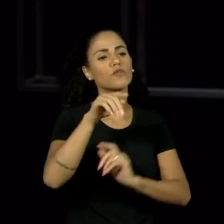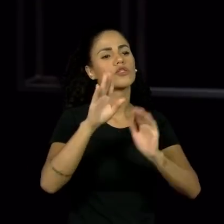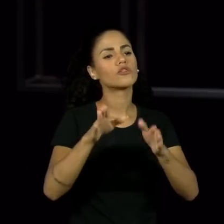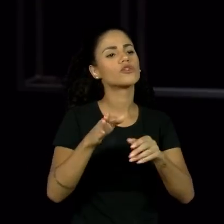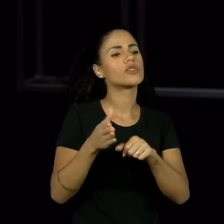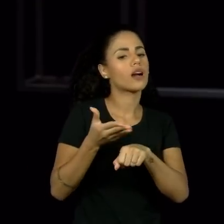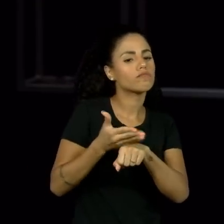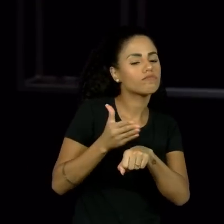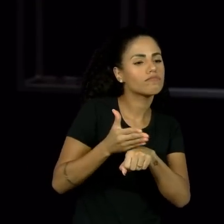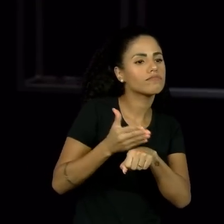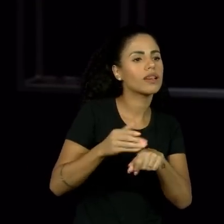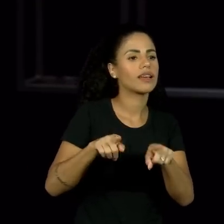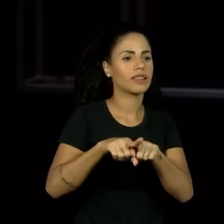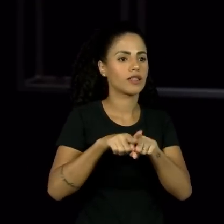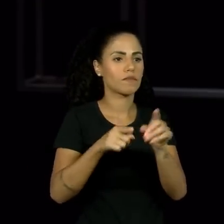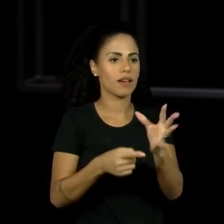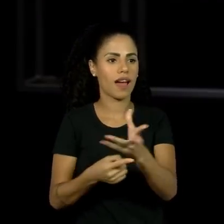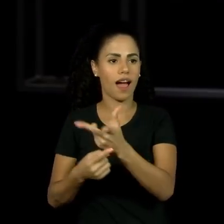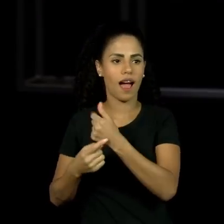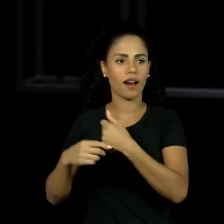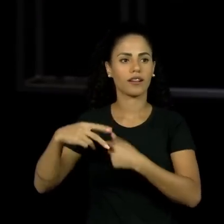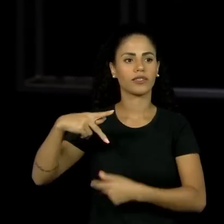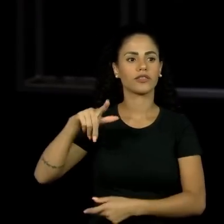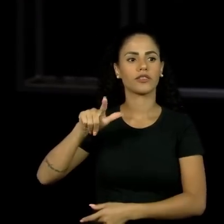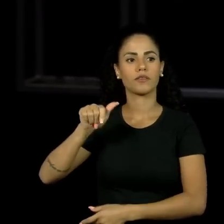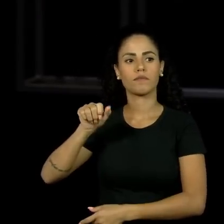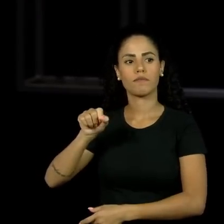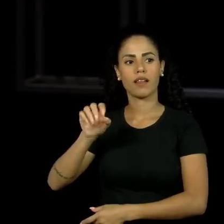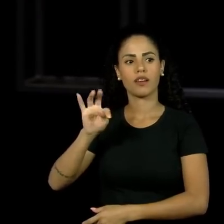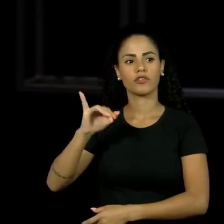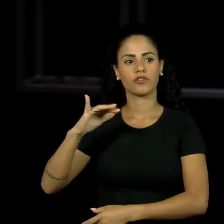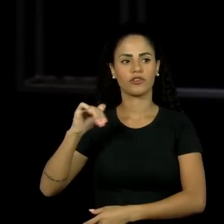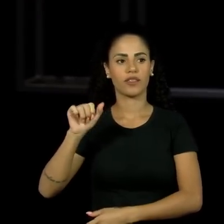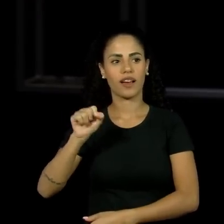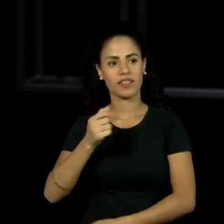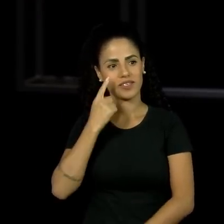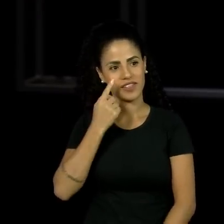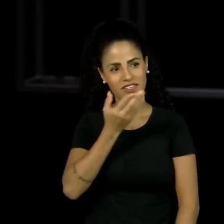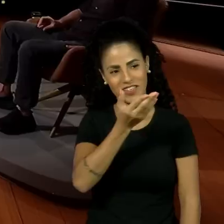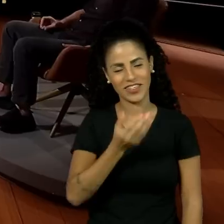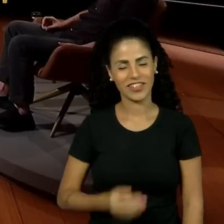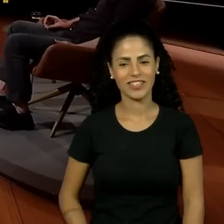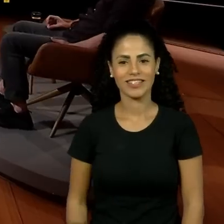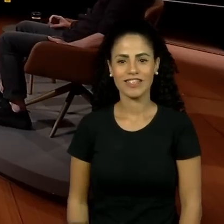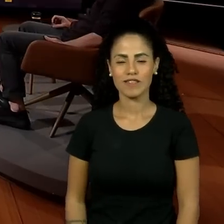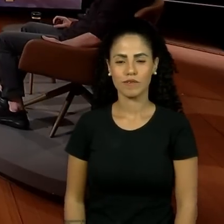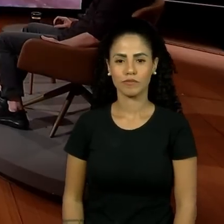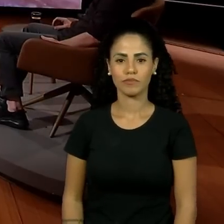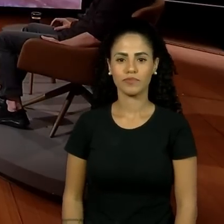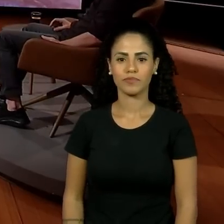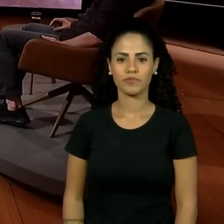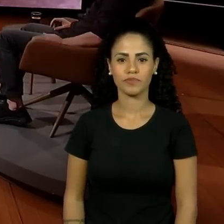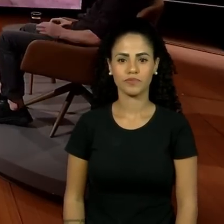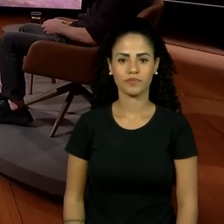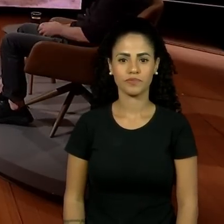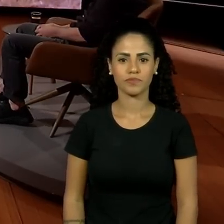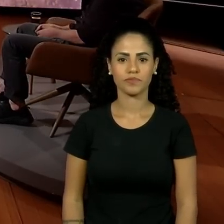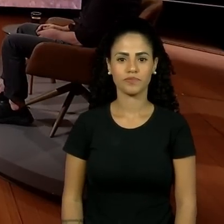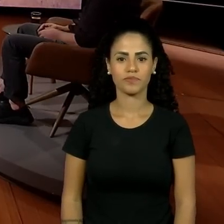dedica também às artes plásticas. Então a gente preparou um quadro sobre isso. Vamos dar uma olhada?